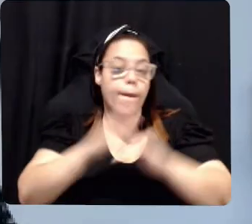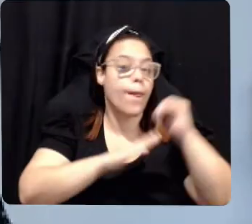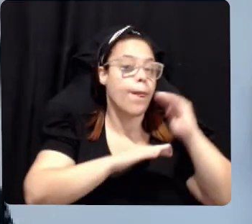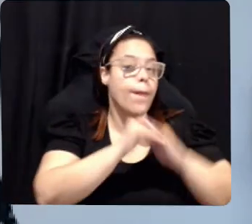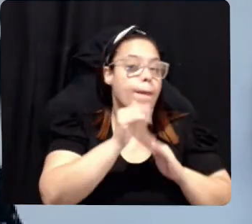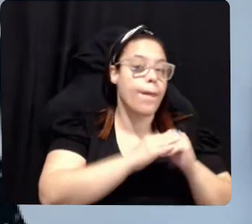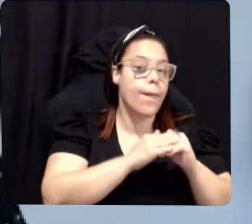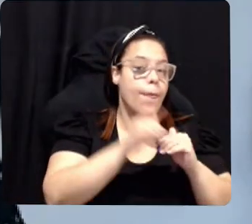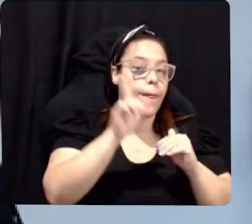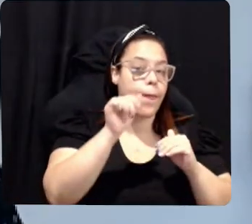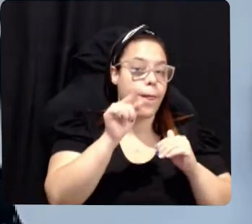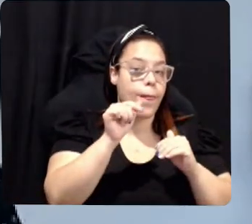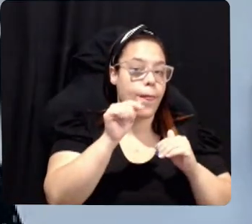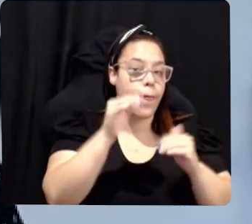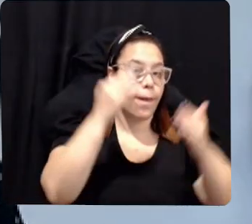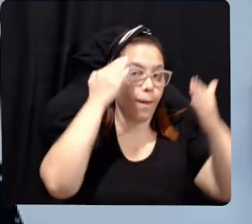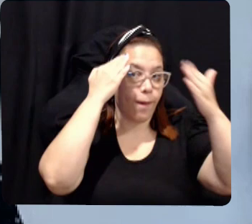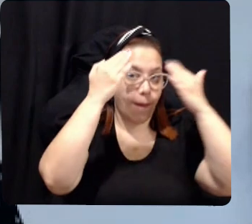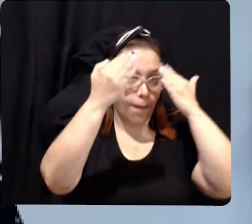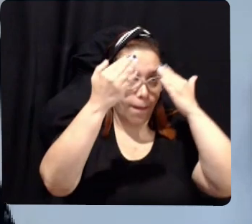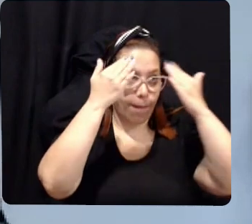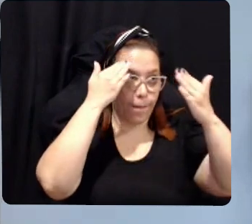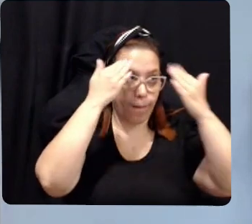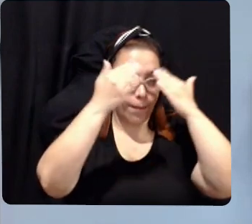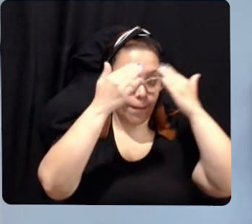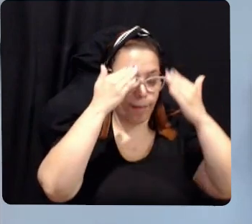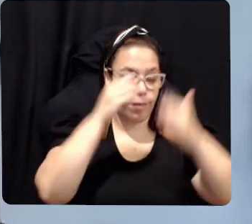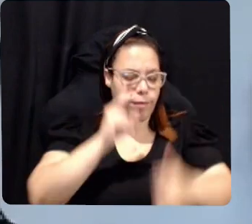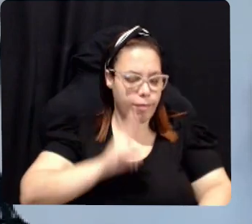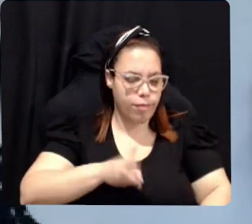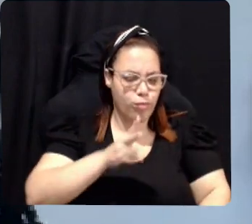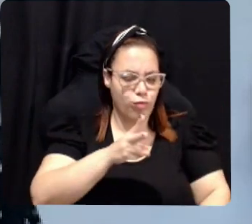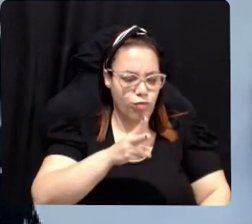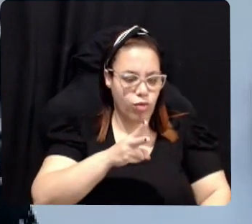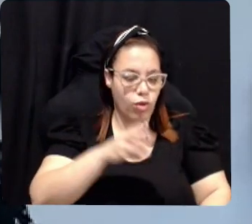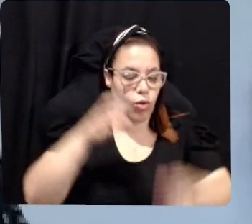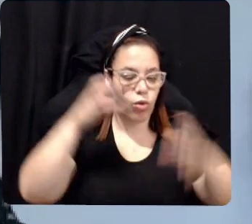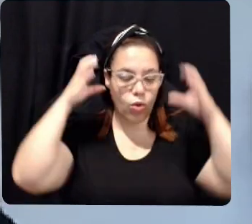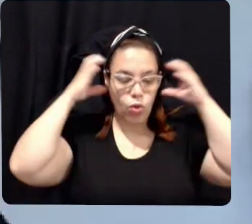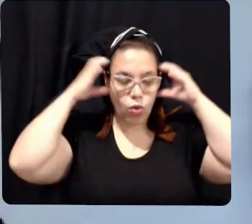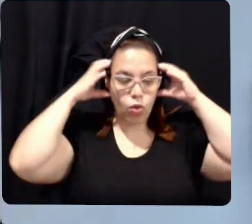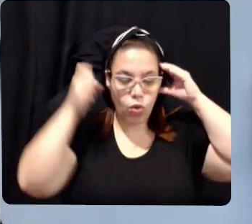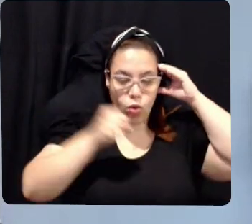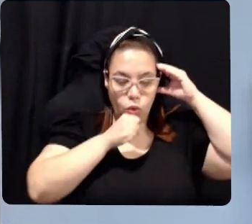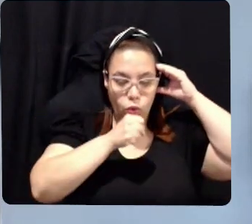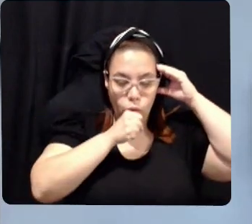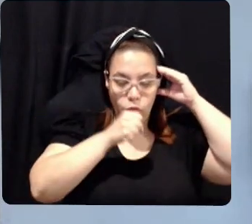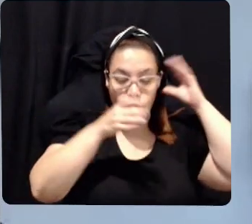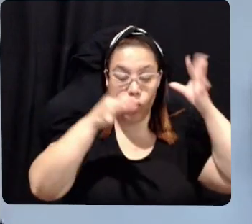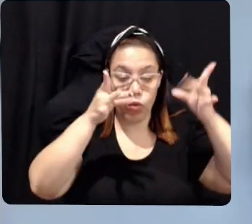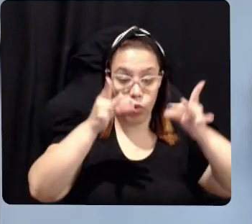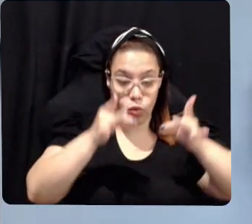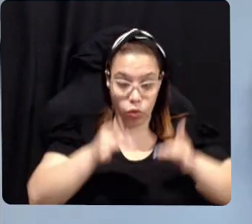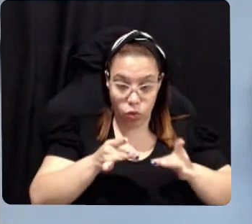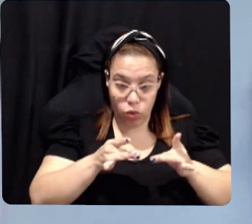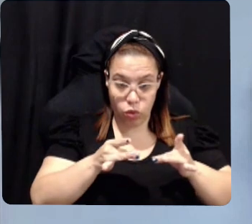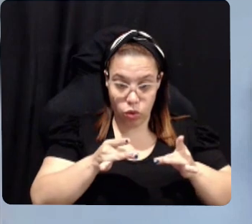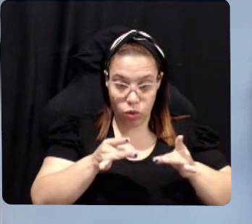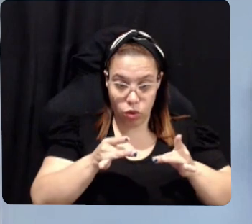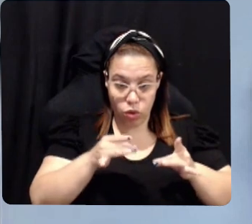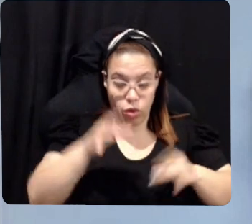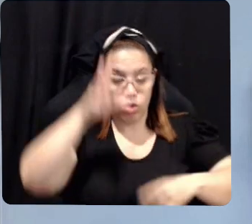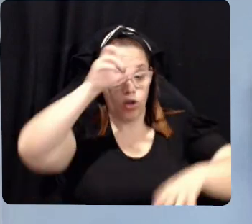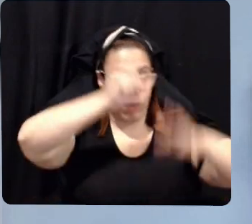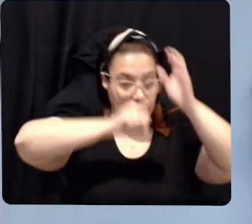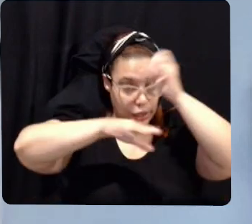O tratamento, ele é terapia. Terapia com fonoaudiólogo, especialista em